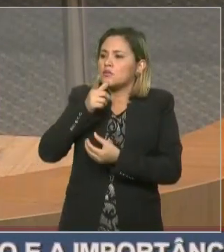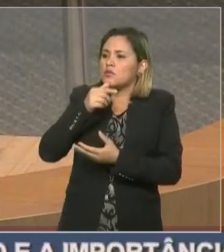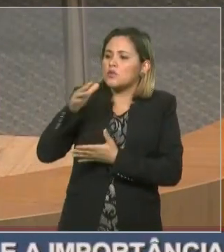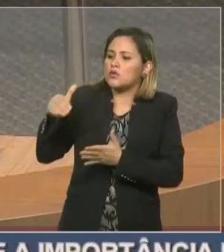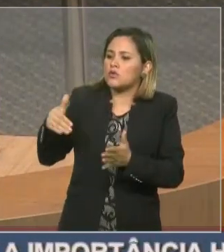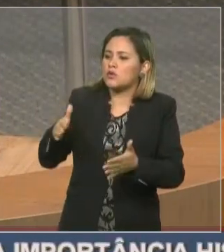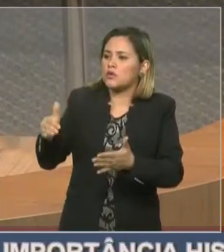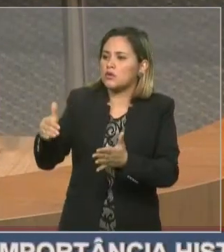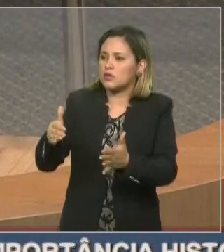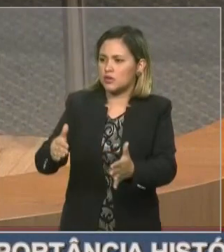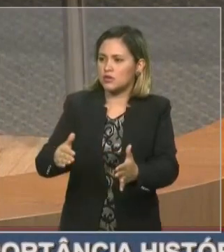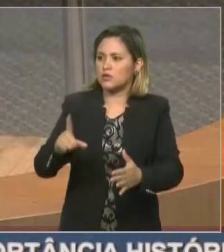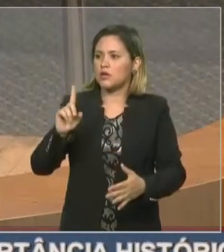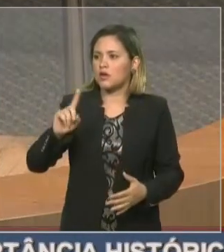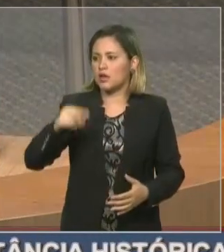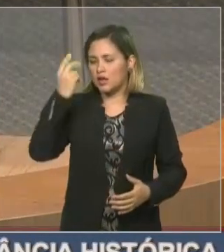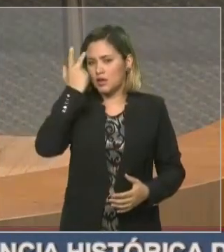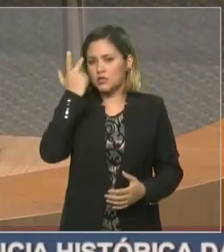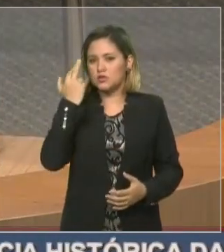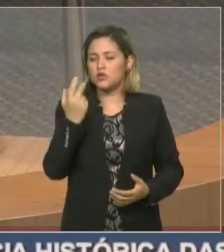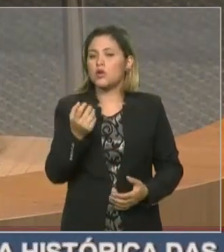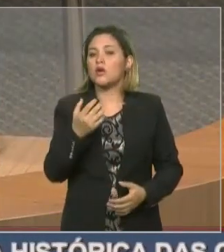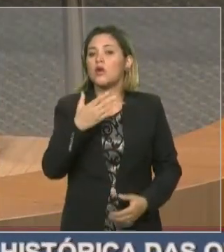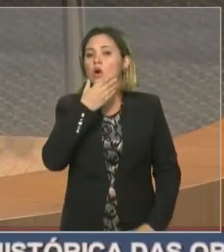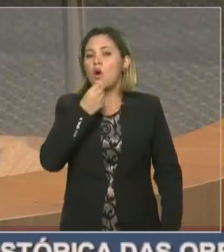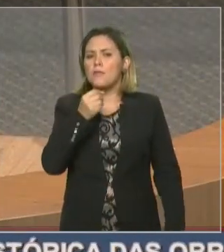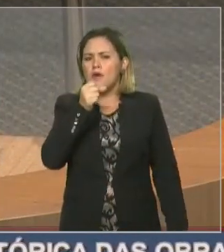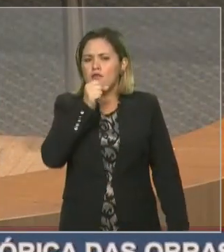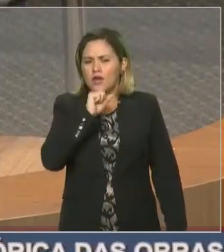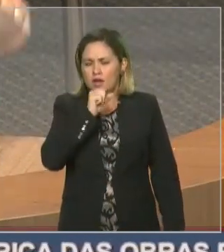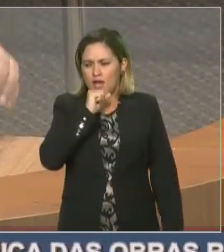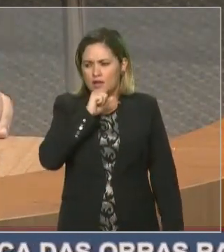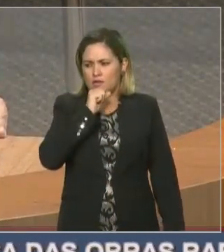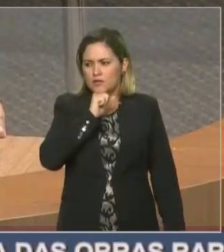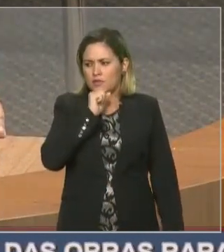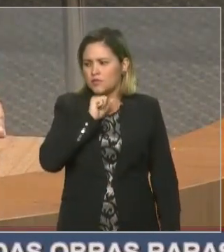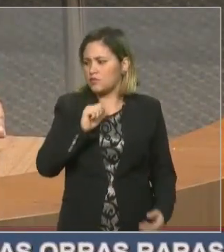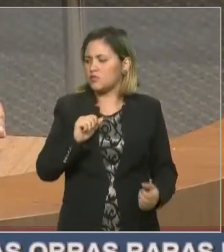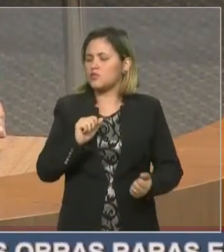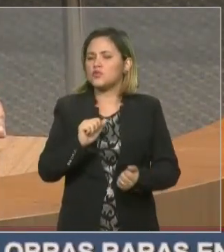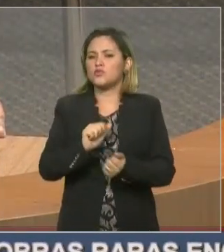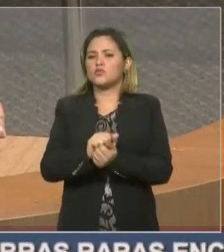um velho e de um filho que iam pescar.